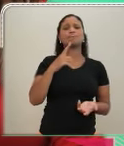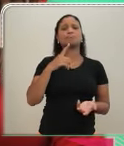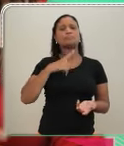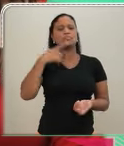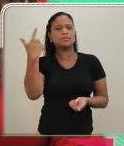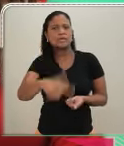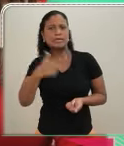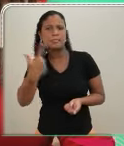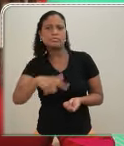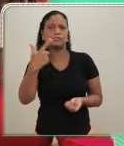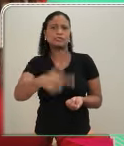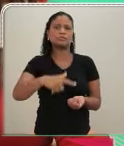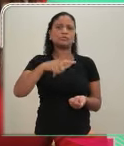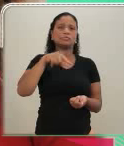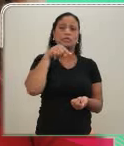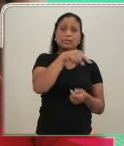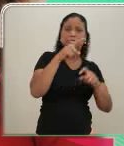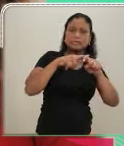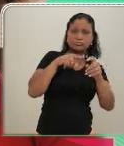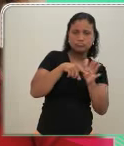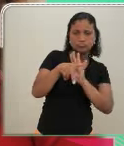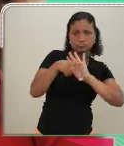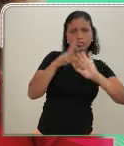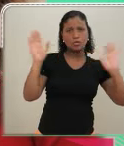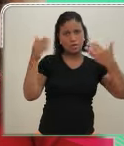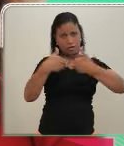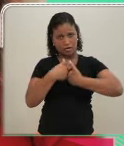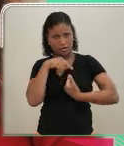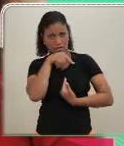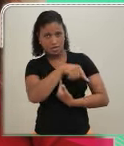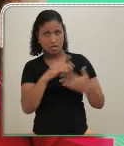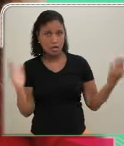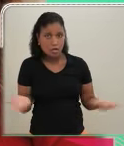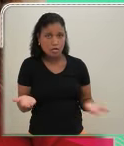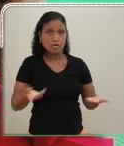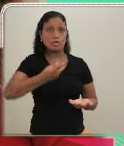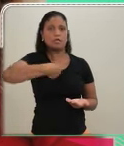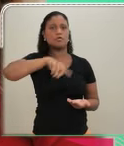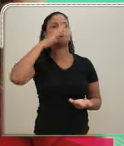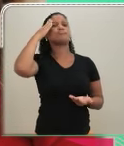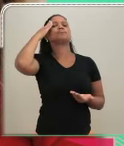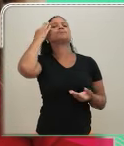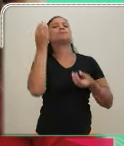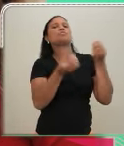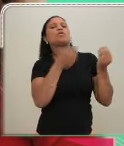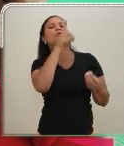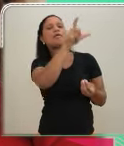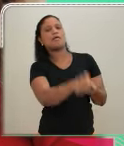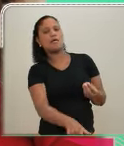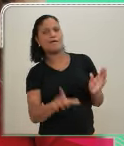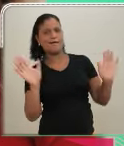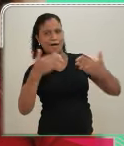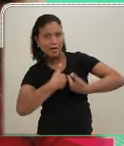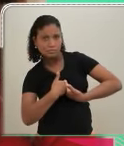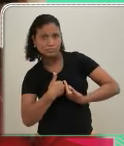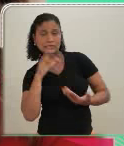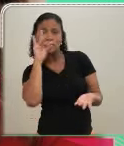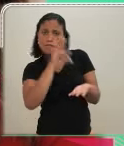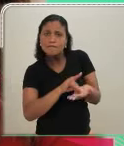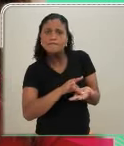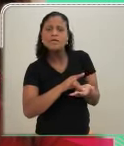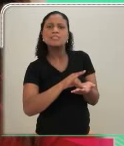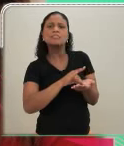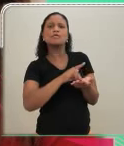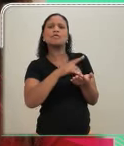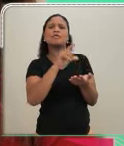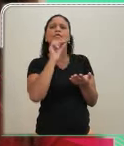repetitiva, é a base do diagnóstico de autismo. Atualmente, a gente considera o autismo como, na verdade, um espectro de severidade,